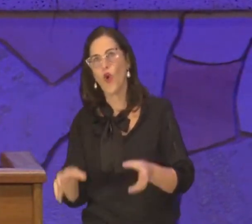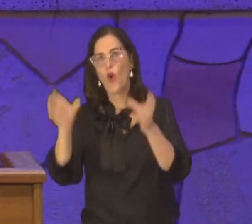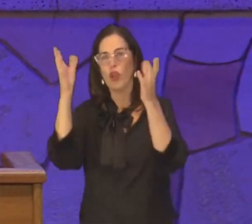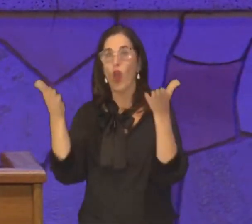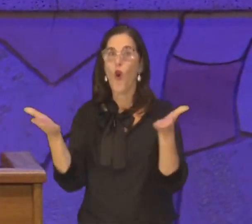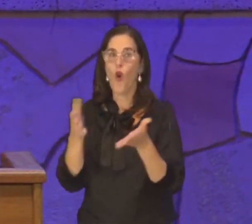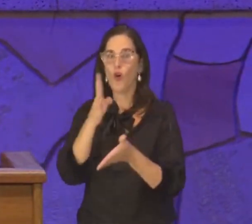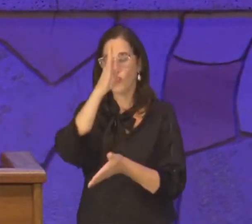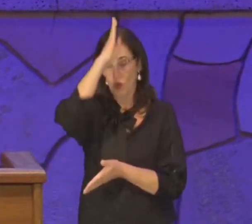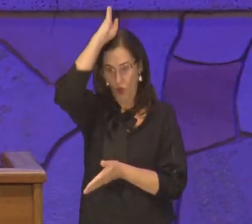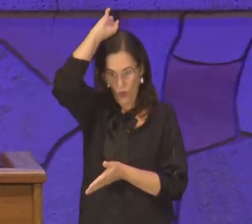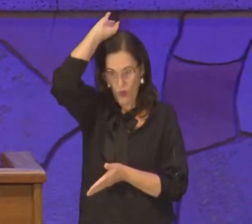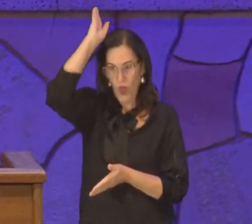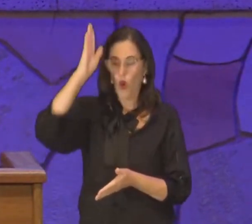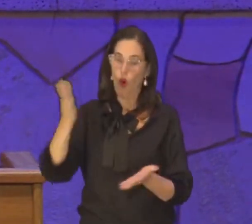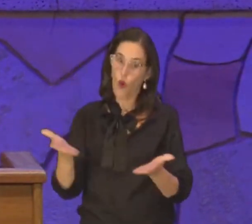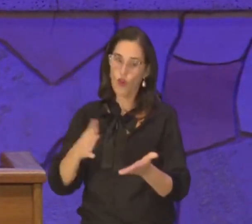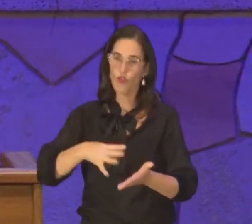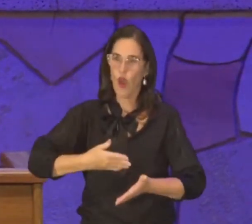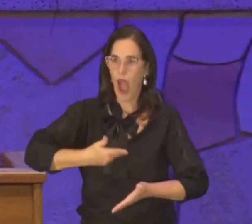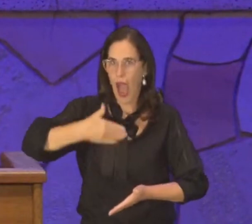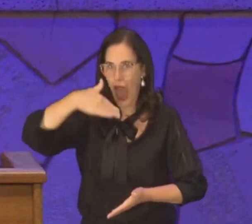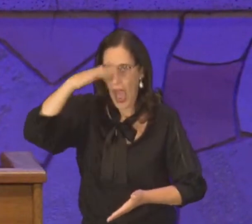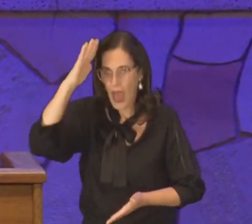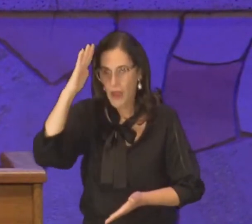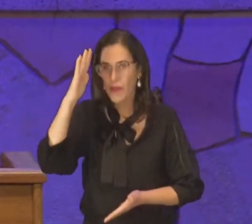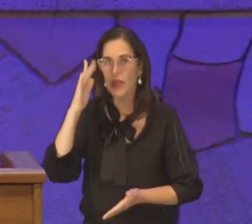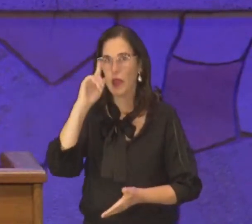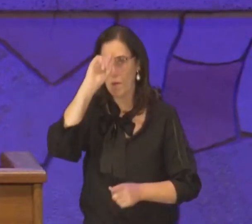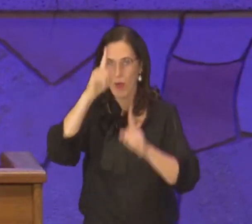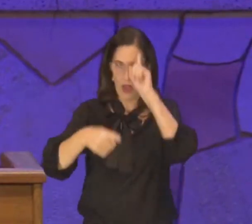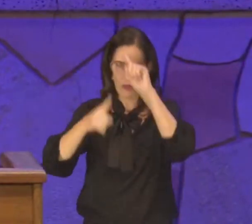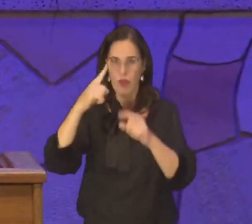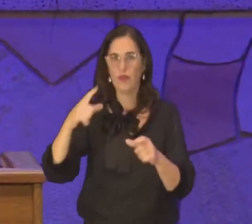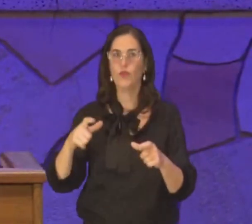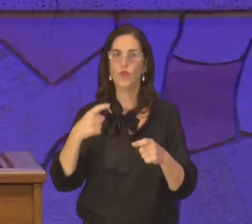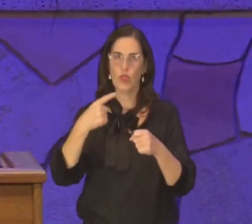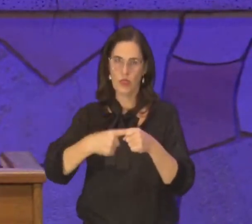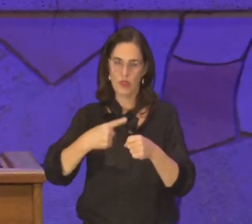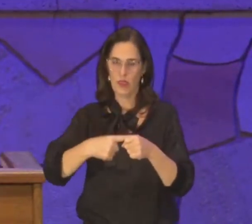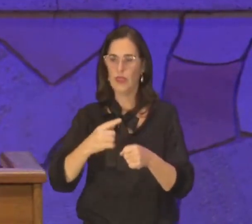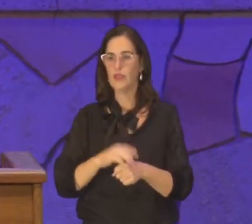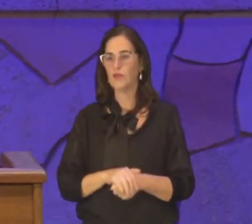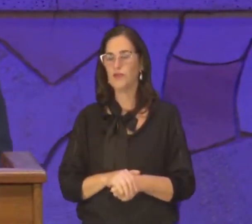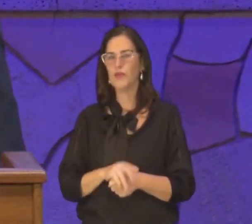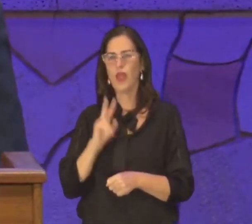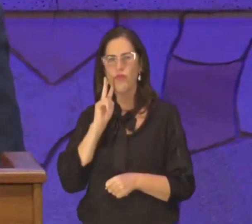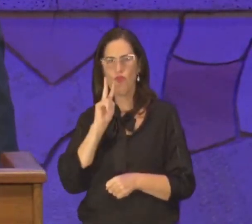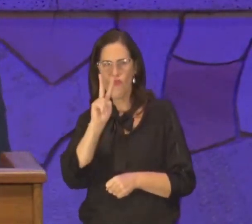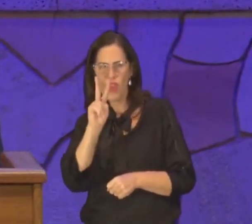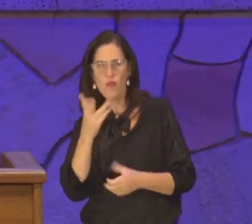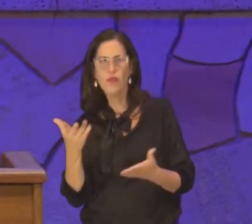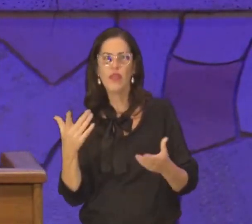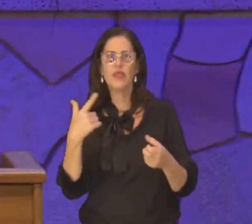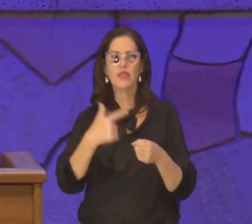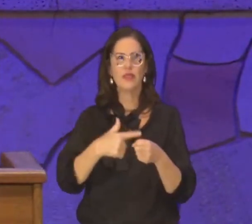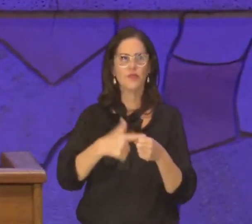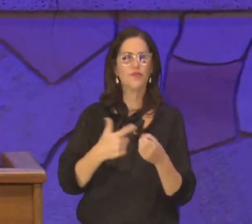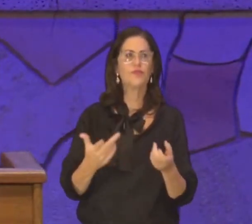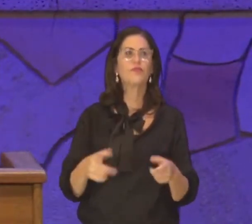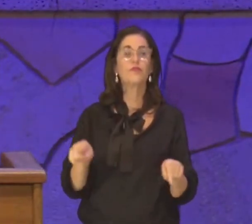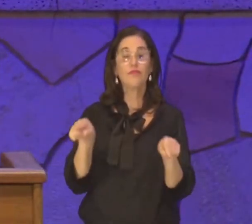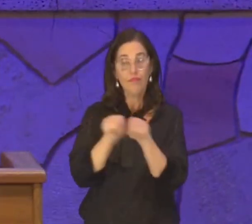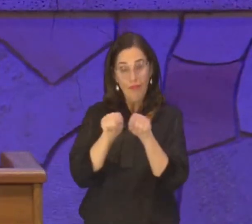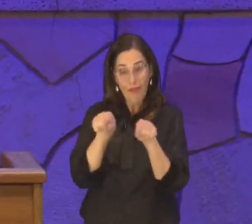e hoje os árabes, que tomam conta daquela região. Assim, nós encontramos nesta cidade que foi palco